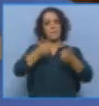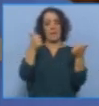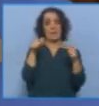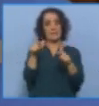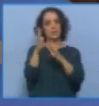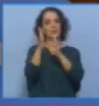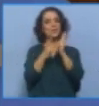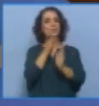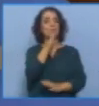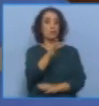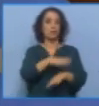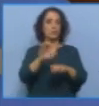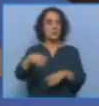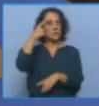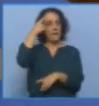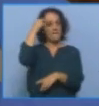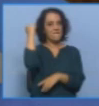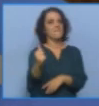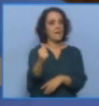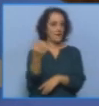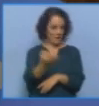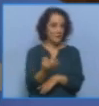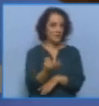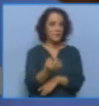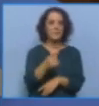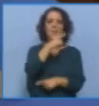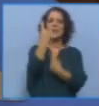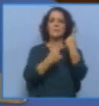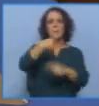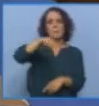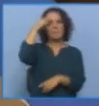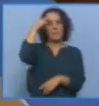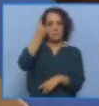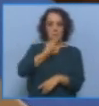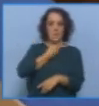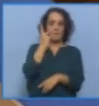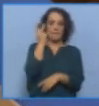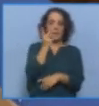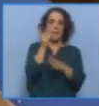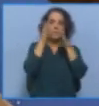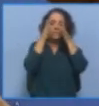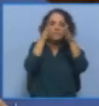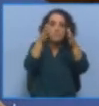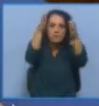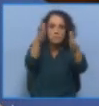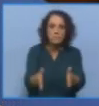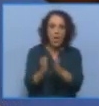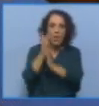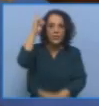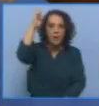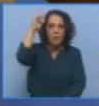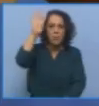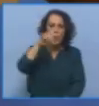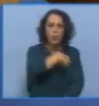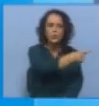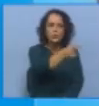também foi tão perseguido, não é? Porque às vezes podemos achar que temos que centrar a nossa vida em Deus, esquecemos-nos dos outros. E o verdadeiro culto